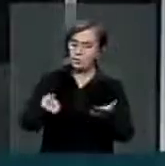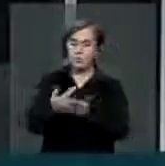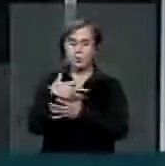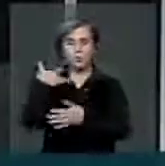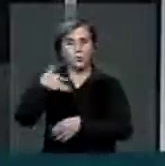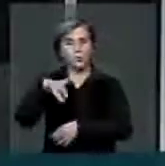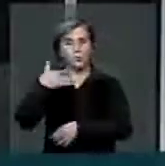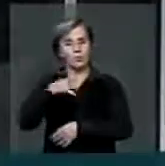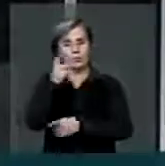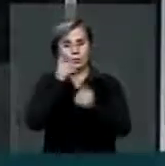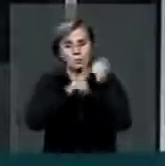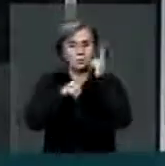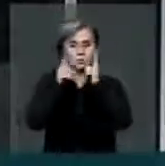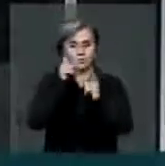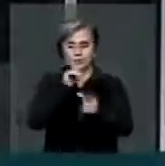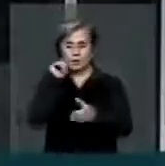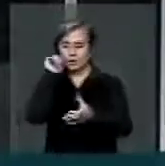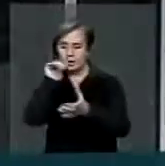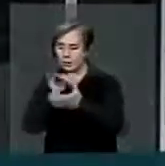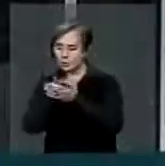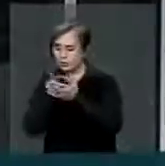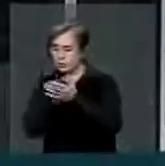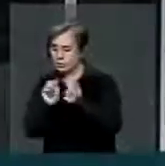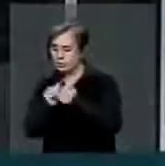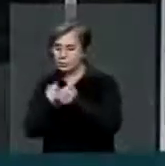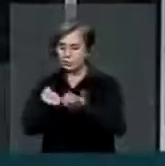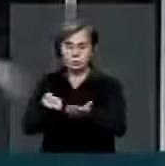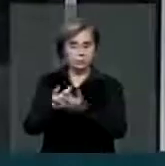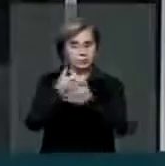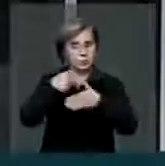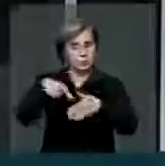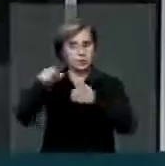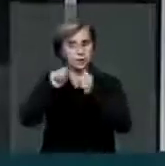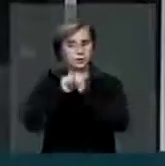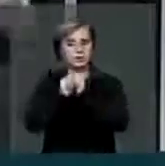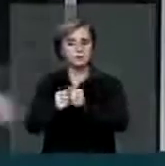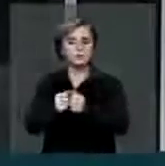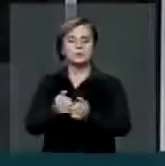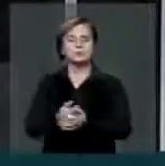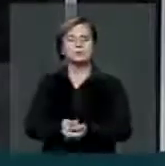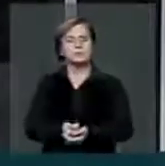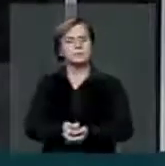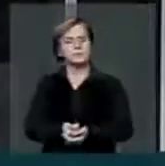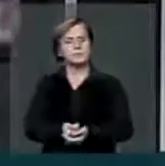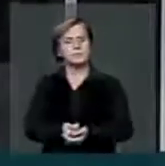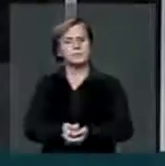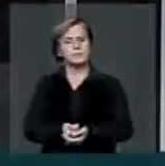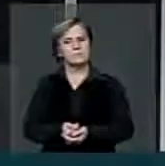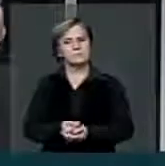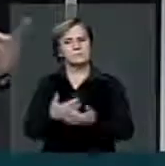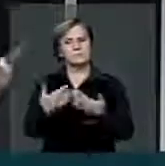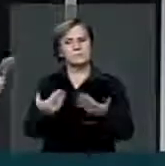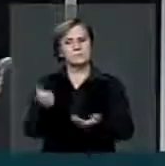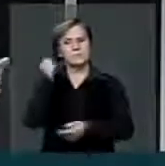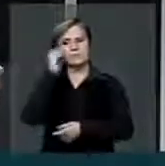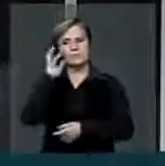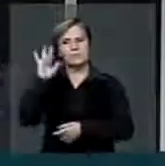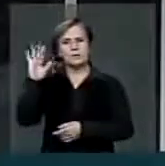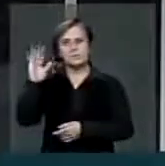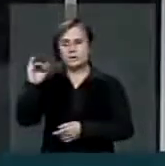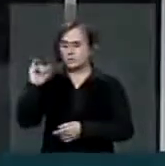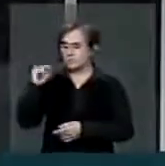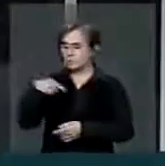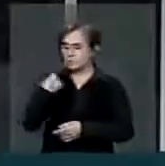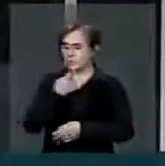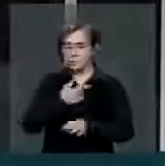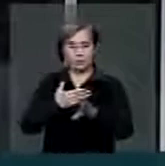exorbitante para que as suas esposas lhes acompanhem. Imagine, senhor deputados, se nós, deputados,